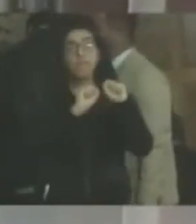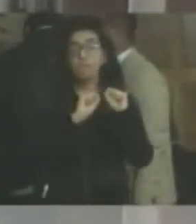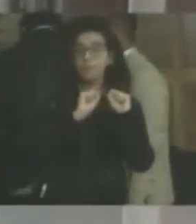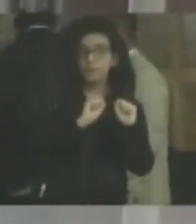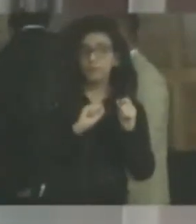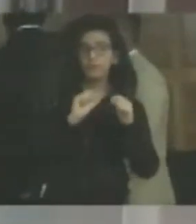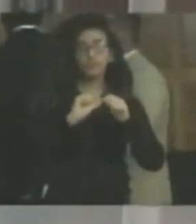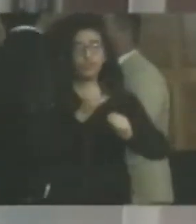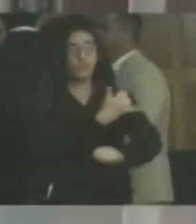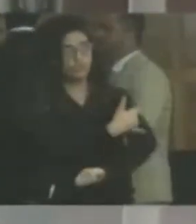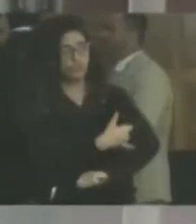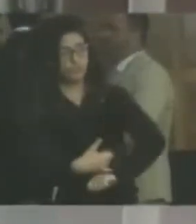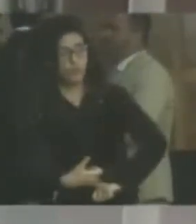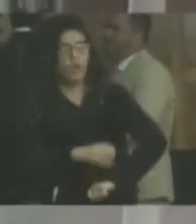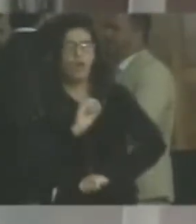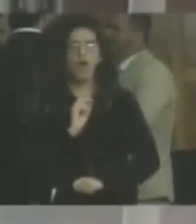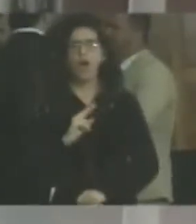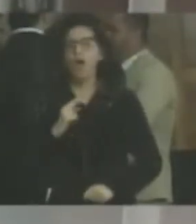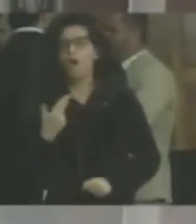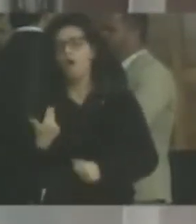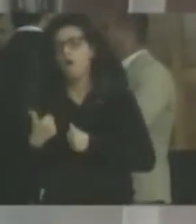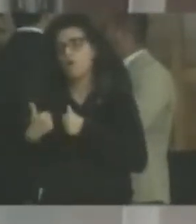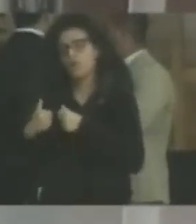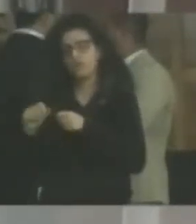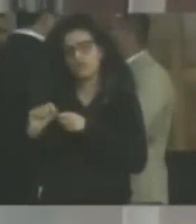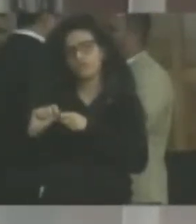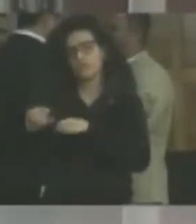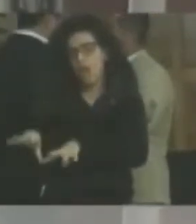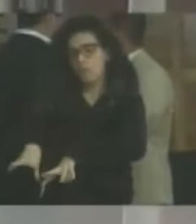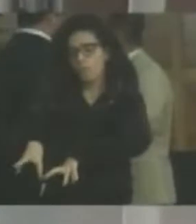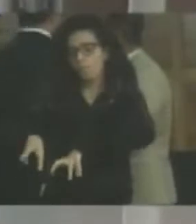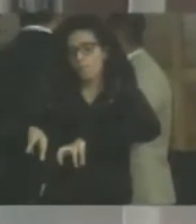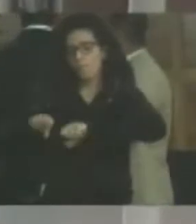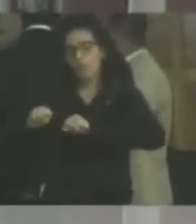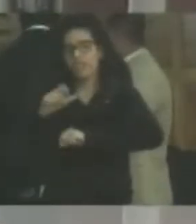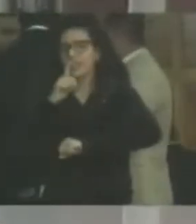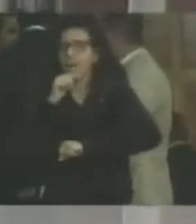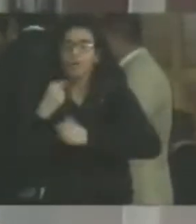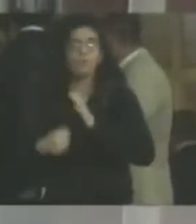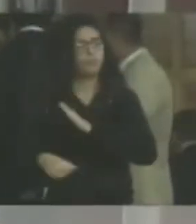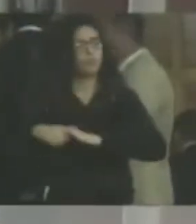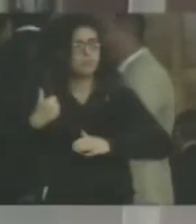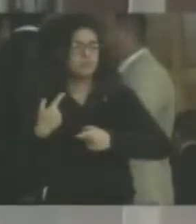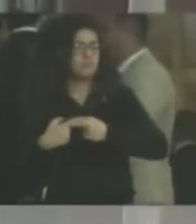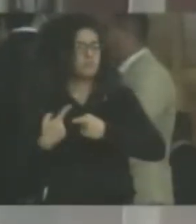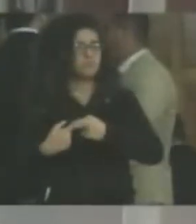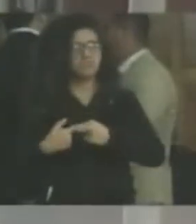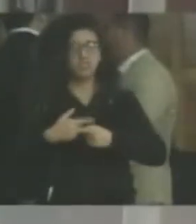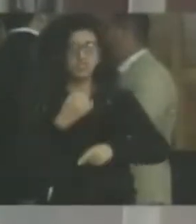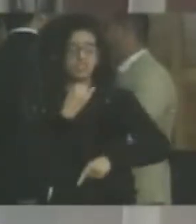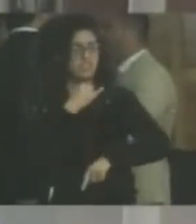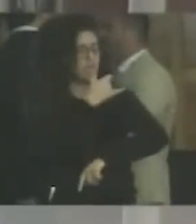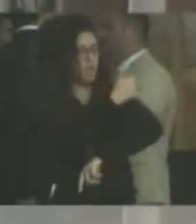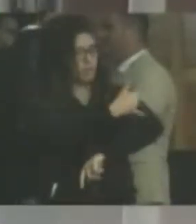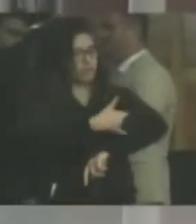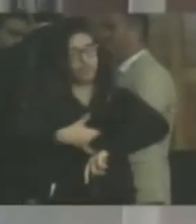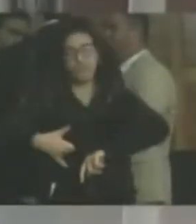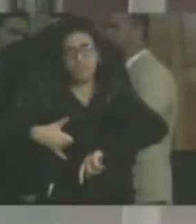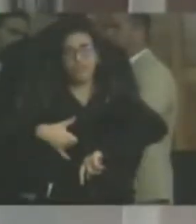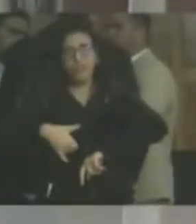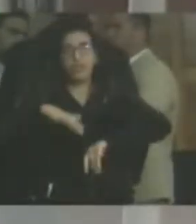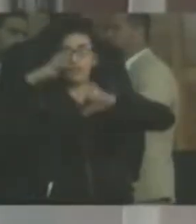viável colocar o recapeamento ou fazer a drenagem primeiro, porque não adianta você vir com asfalto liso, mas no dia da chuva vai alagar as casas dos